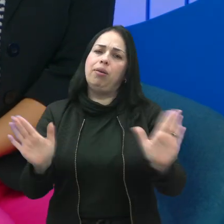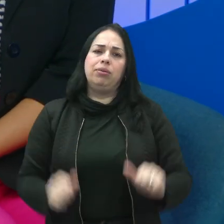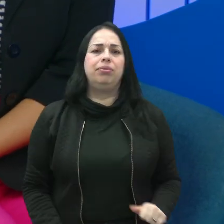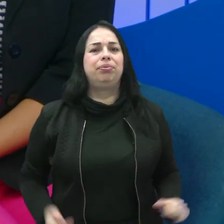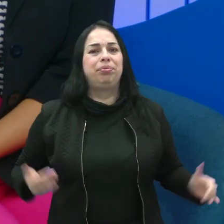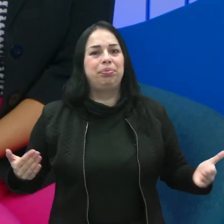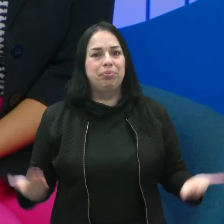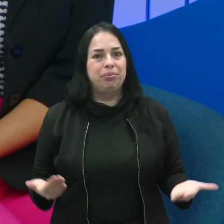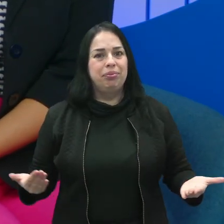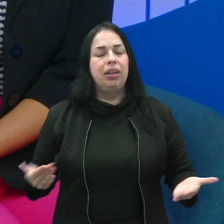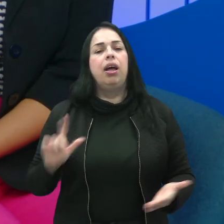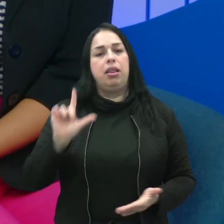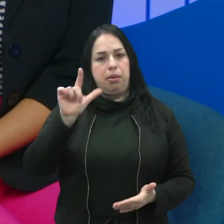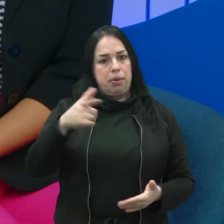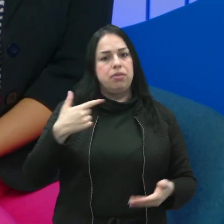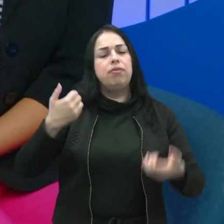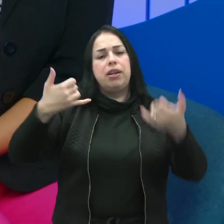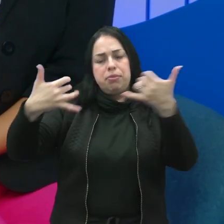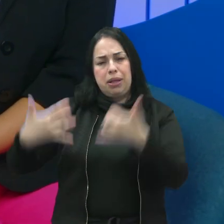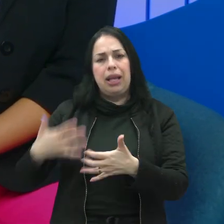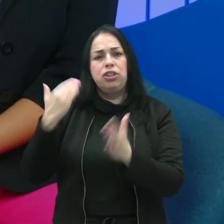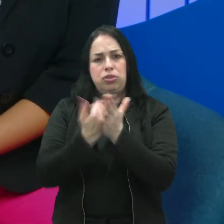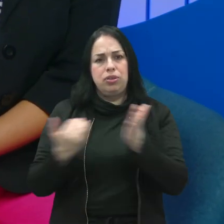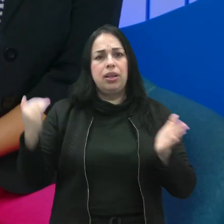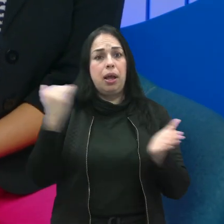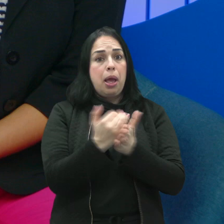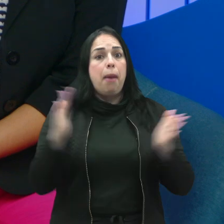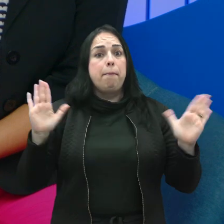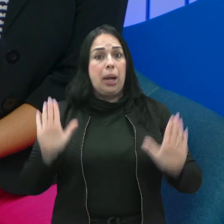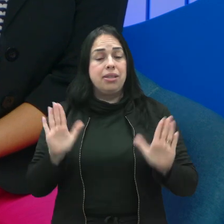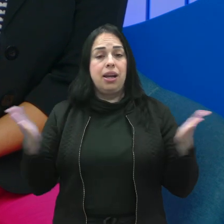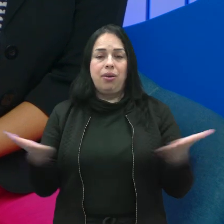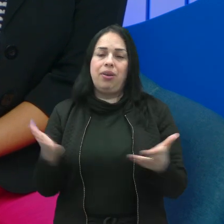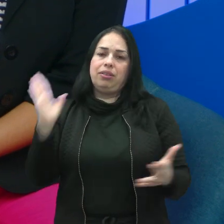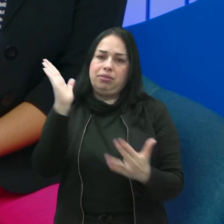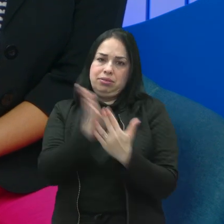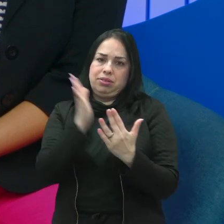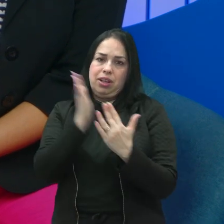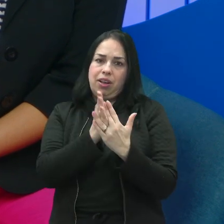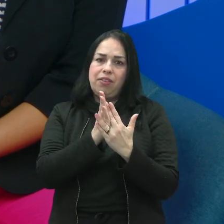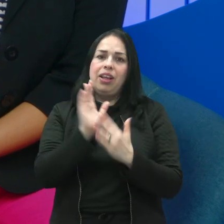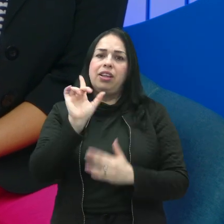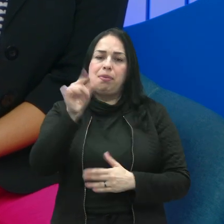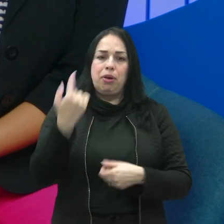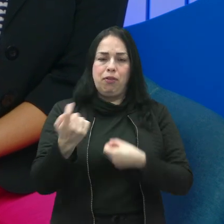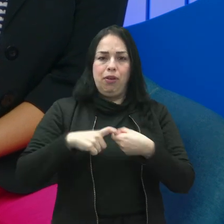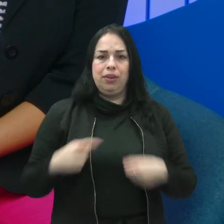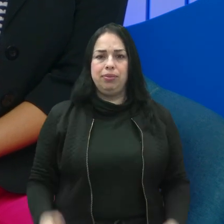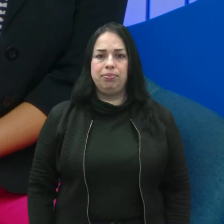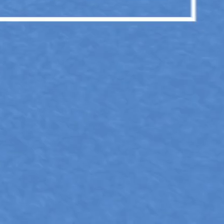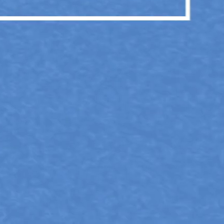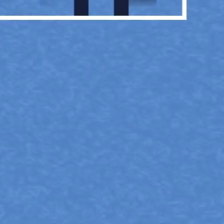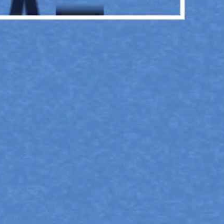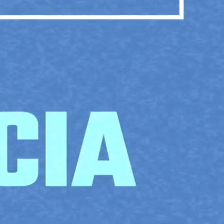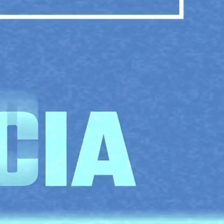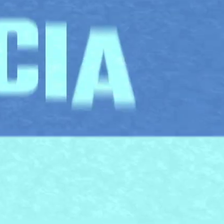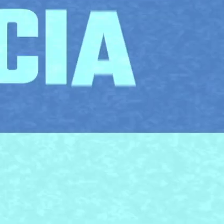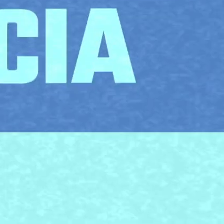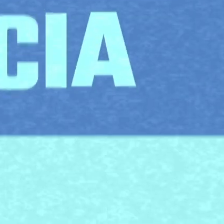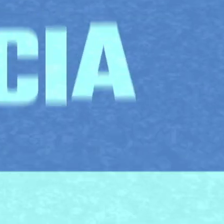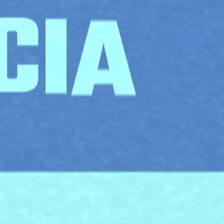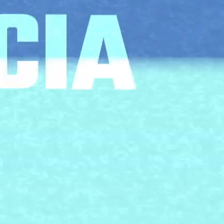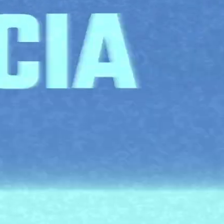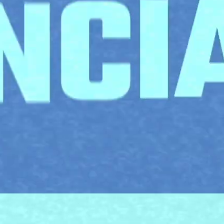isso. Bom, gente, a gente ainda vai discutir bastante esse assunto, mas chegou a hora de mais um intervalo aqui no Sobre Política e a gente já volta.